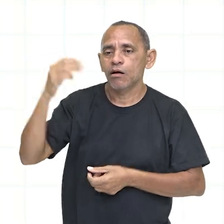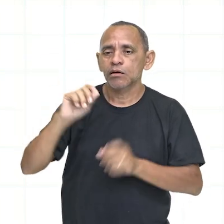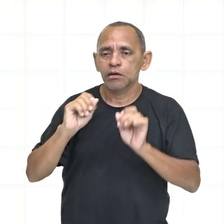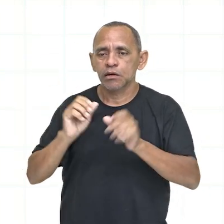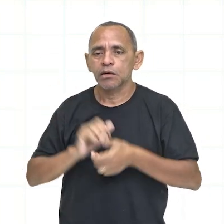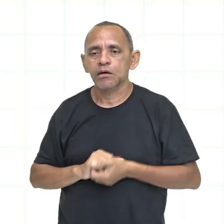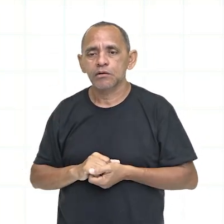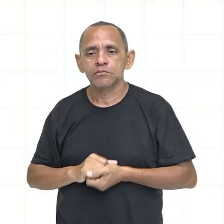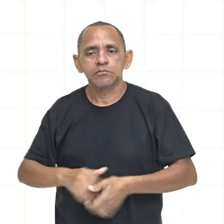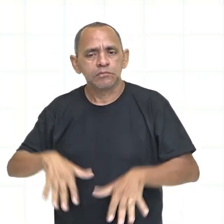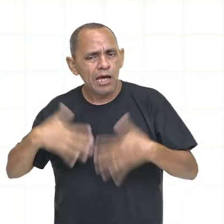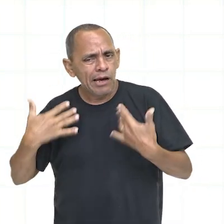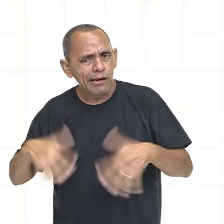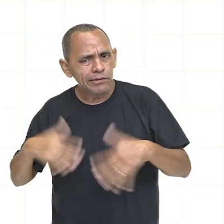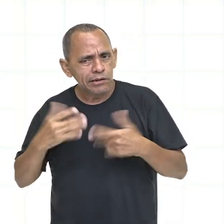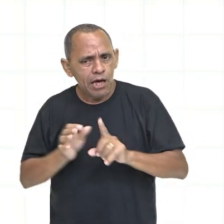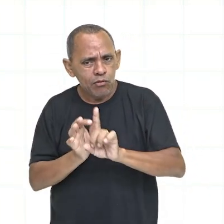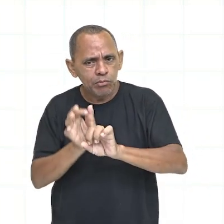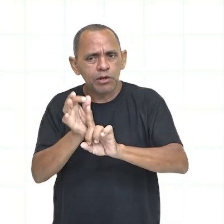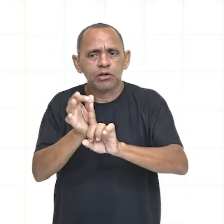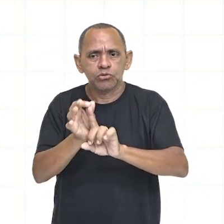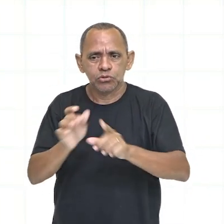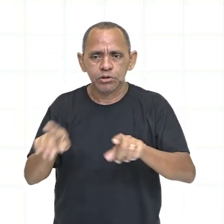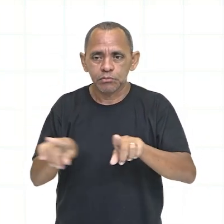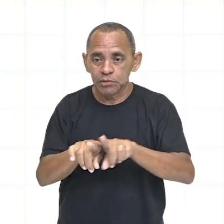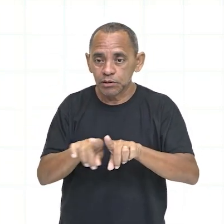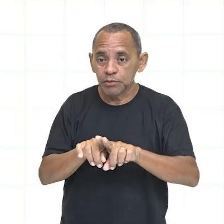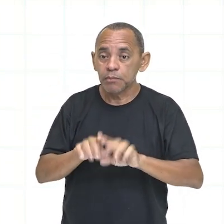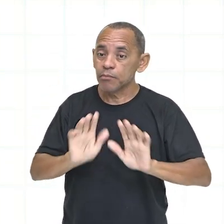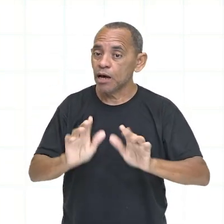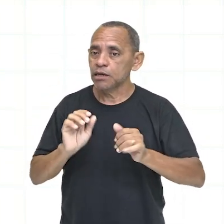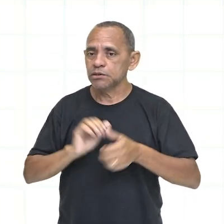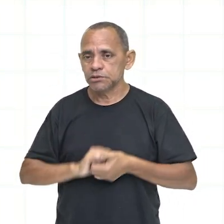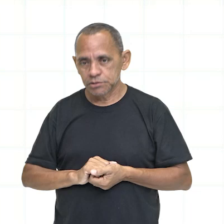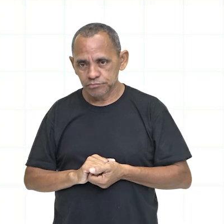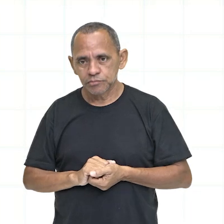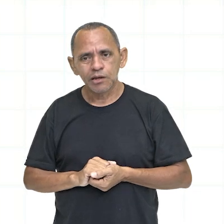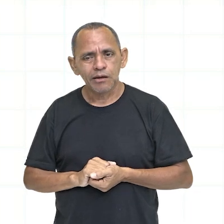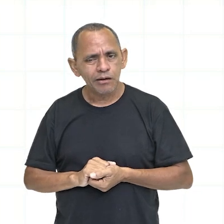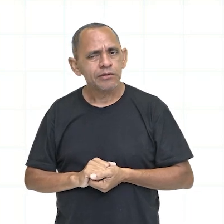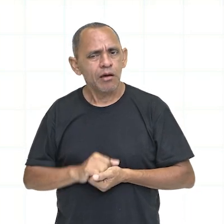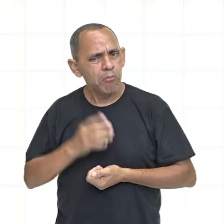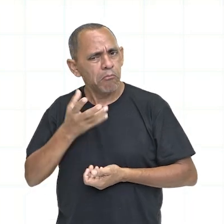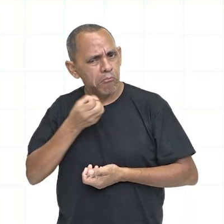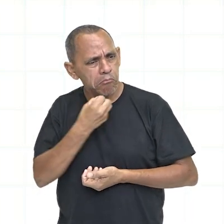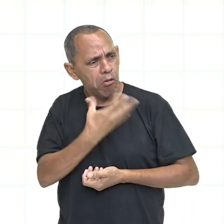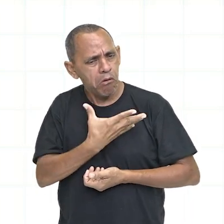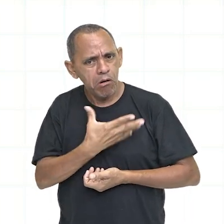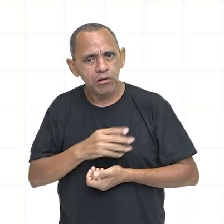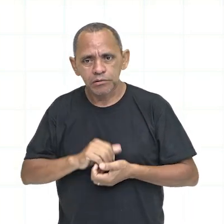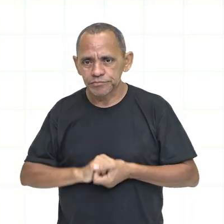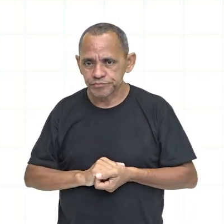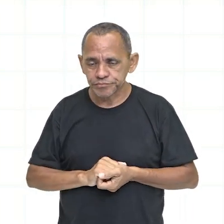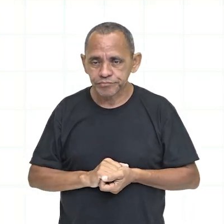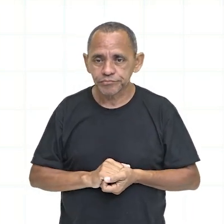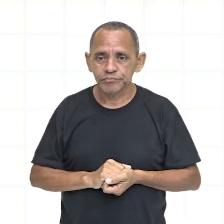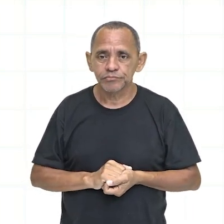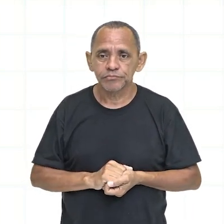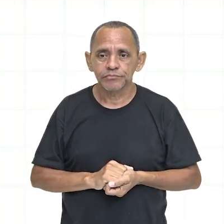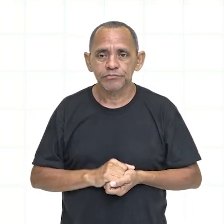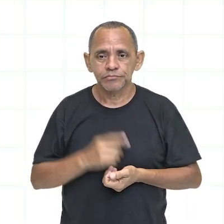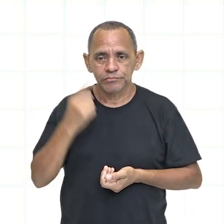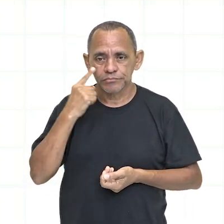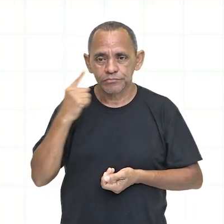quente, agradável, né? Warm também tem essa tradução de quente, mas não muito quente, né? Agradável. So, então, é o